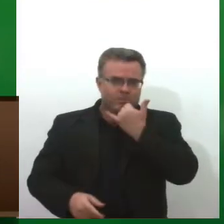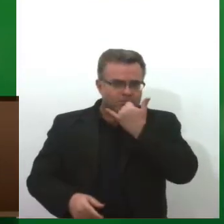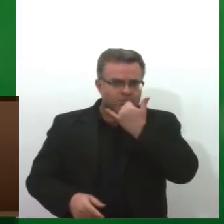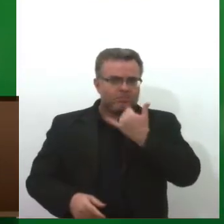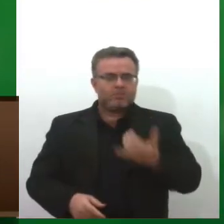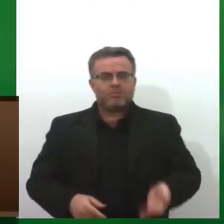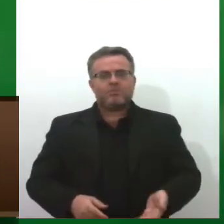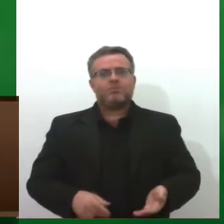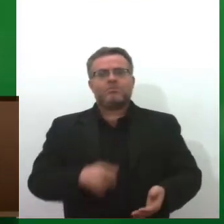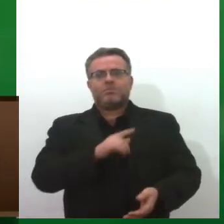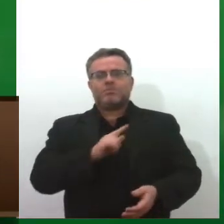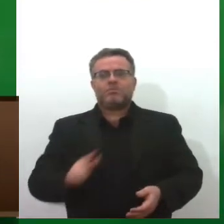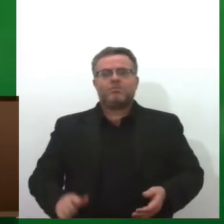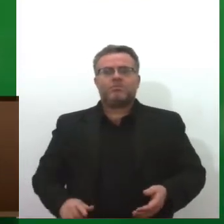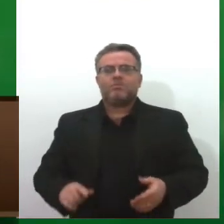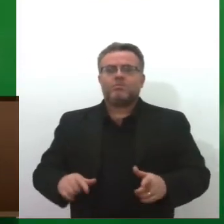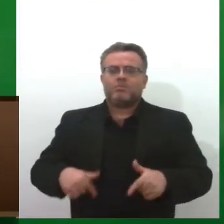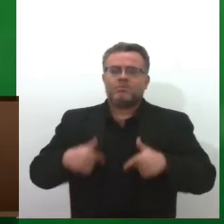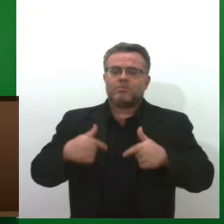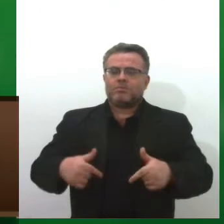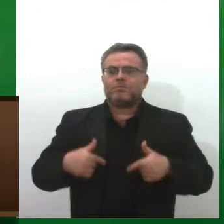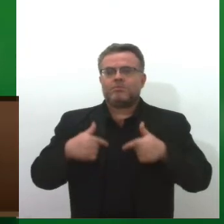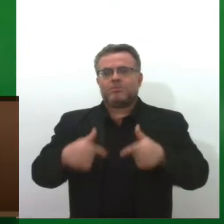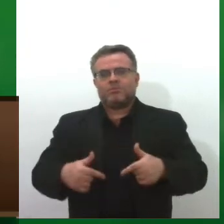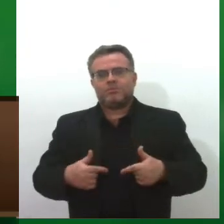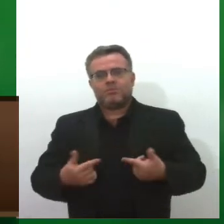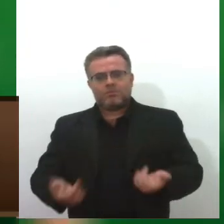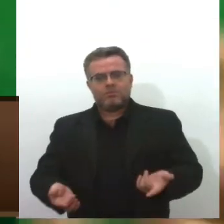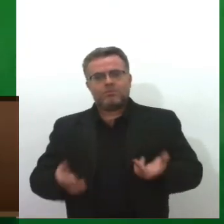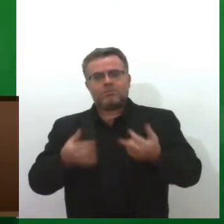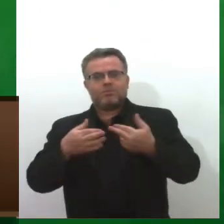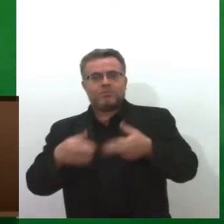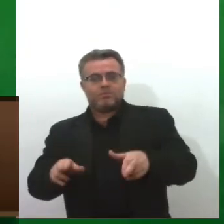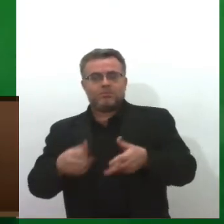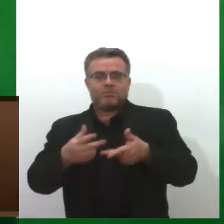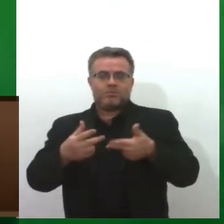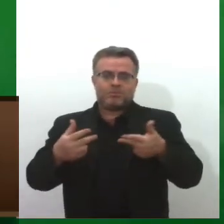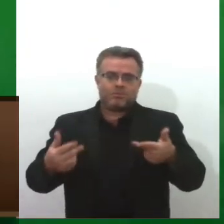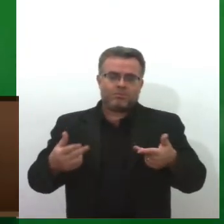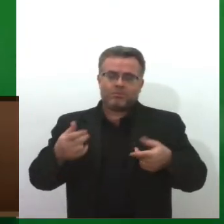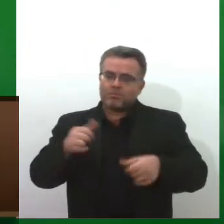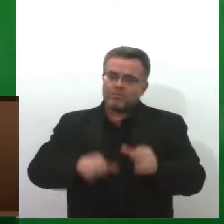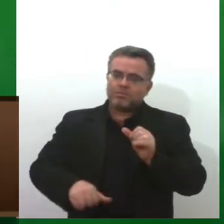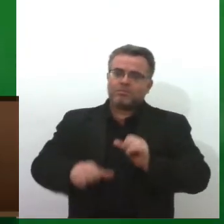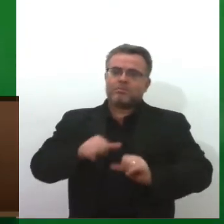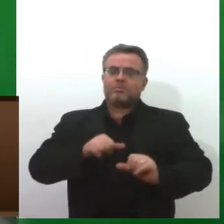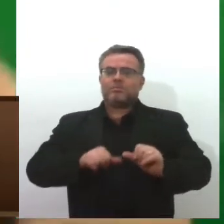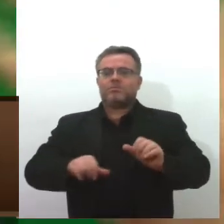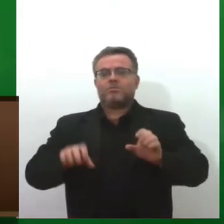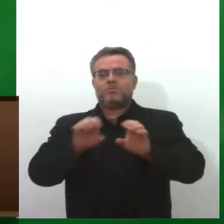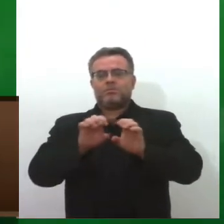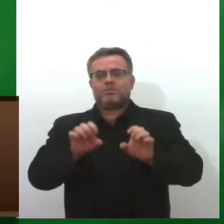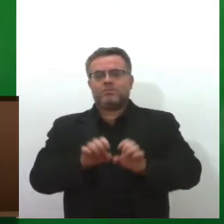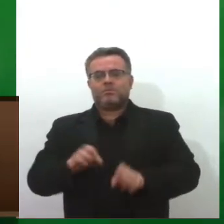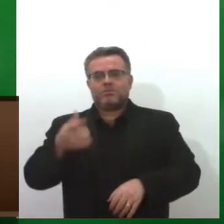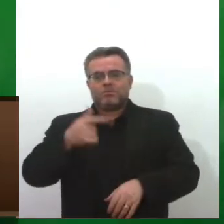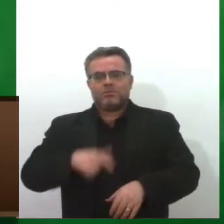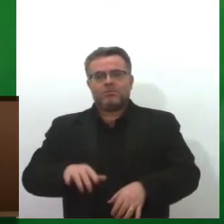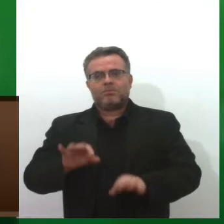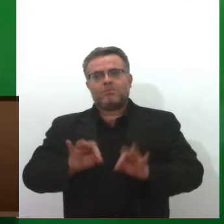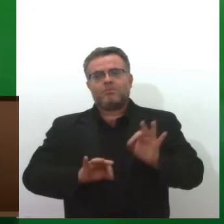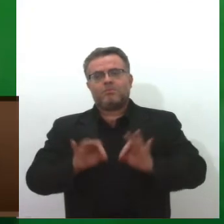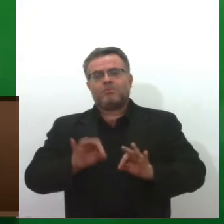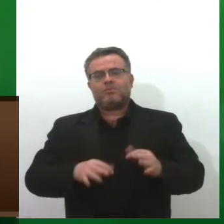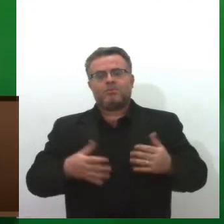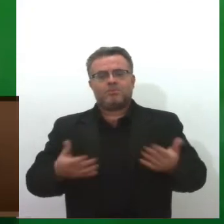do Estado vem tentando fazer, desde algumas obras de reestruturação, como podemos citar aqui